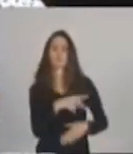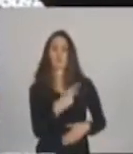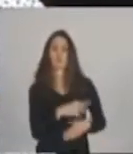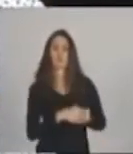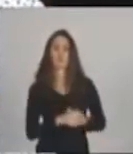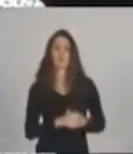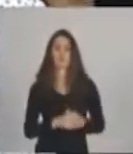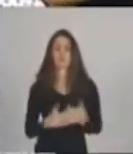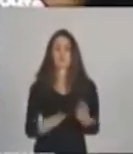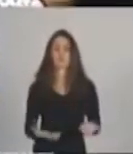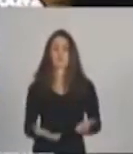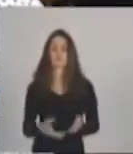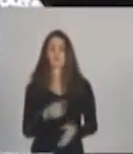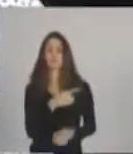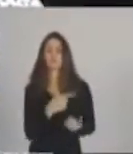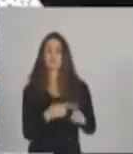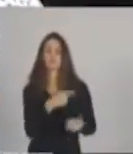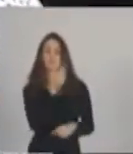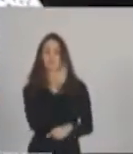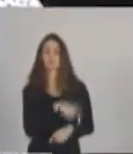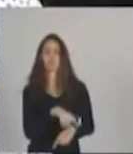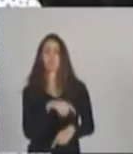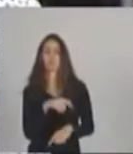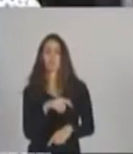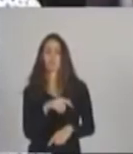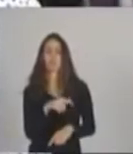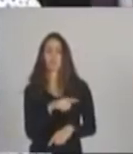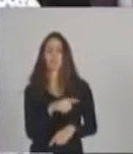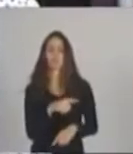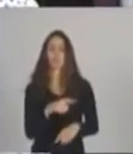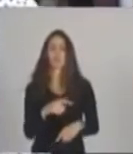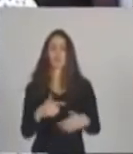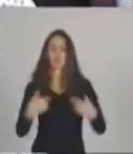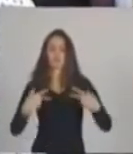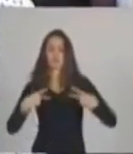também vítima. A vítima, ela estava com